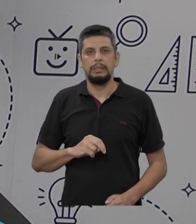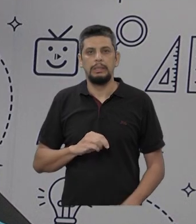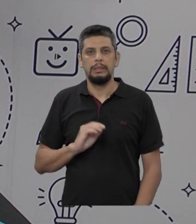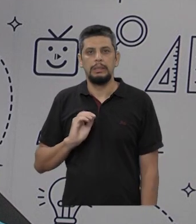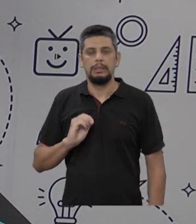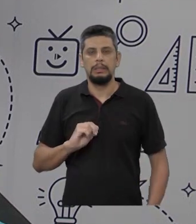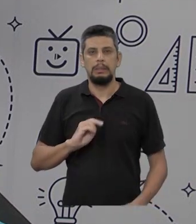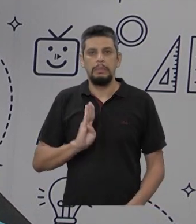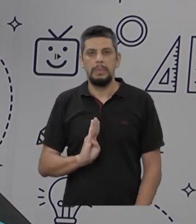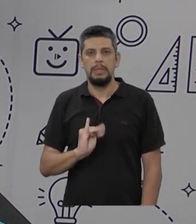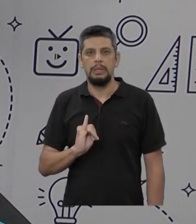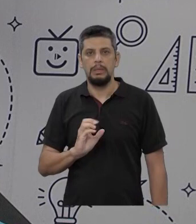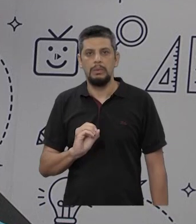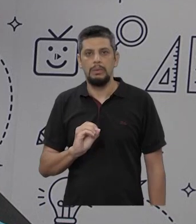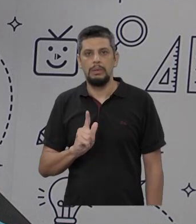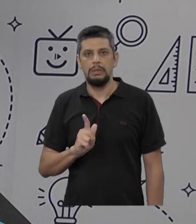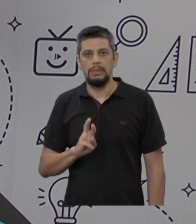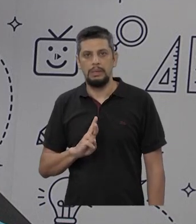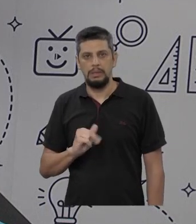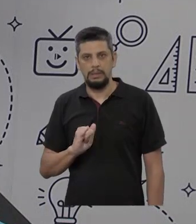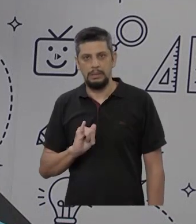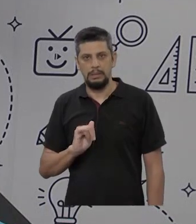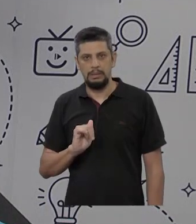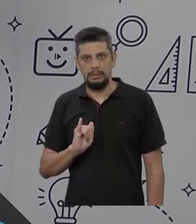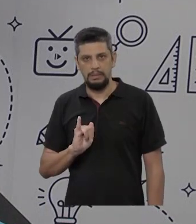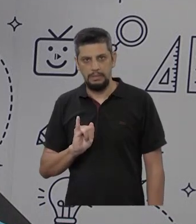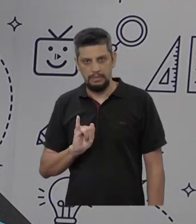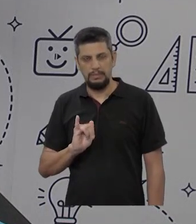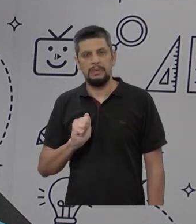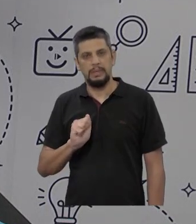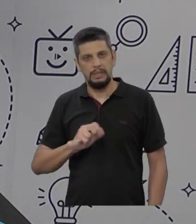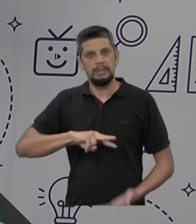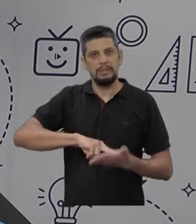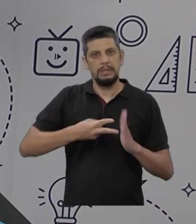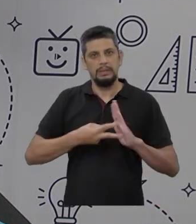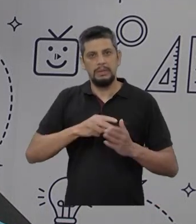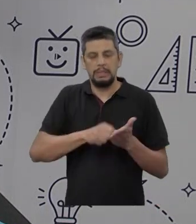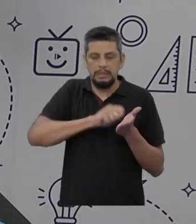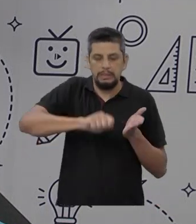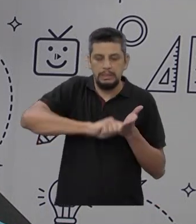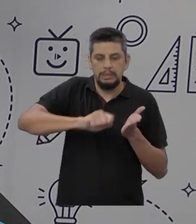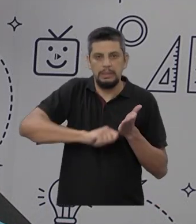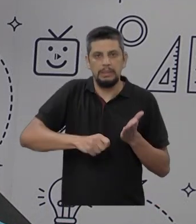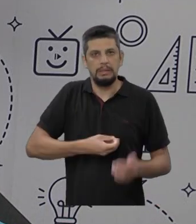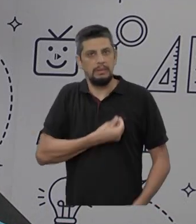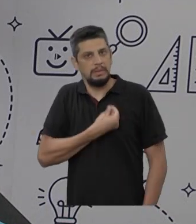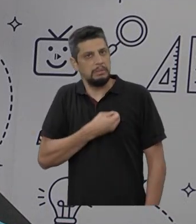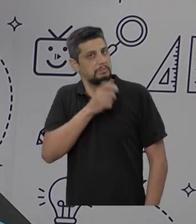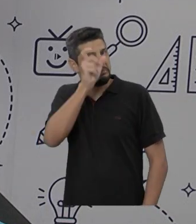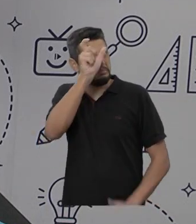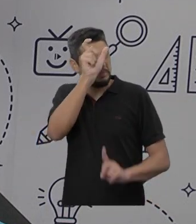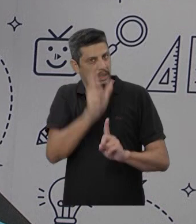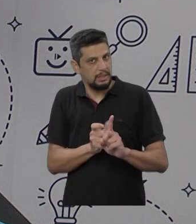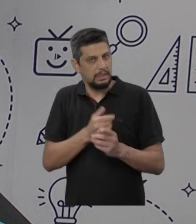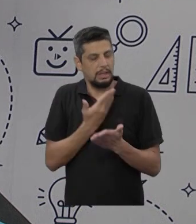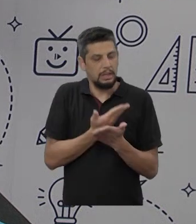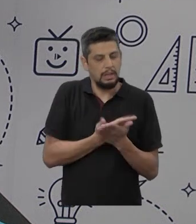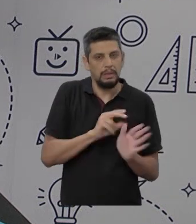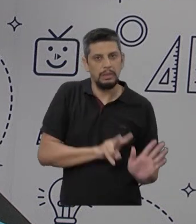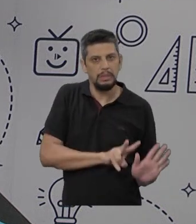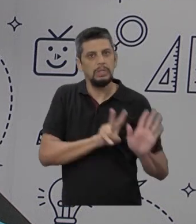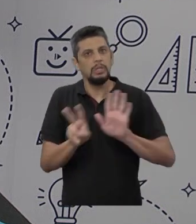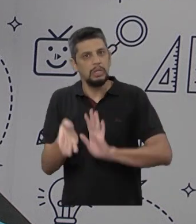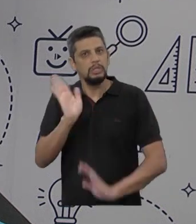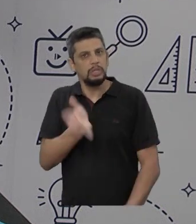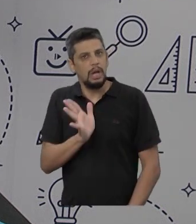é a escrita da vida e da vida de alguém, de algum personagem, de alguma personalidade importante. Nas aulas